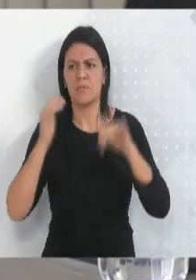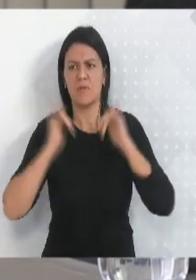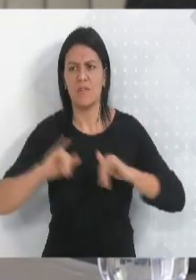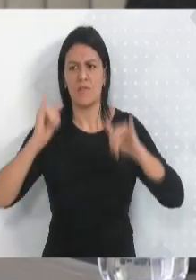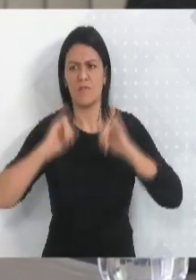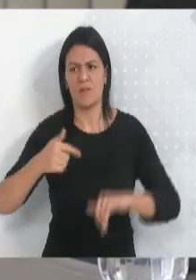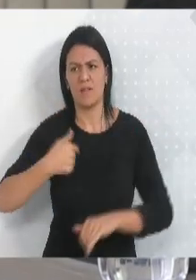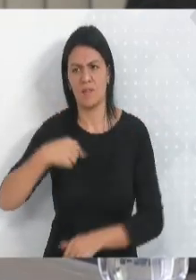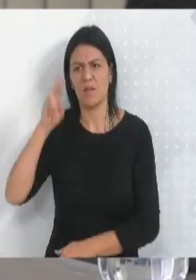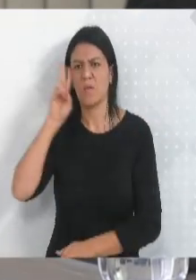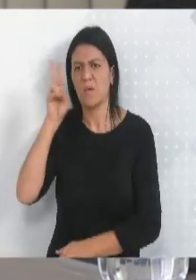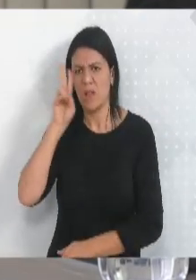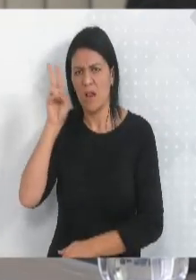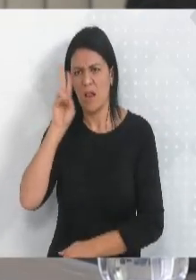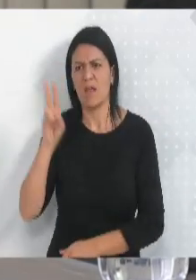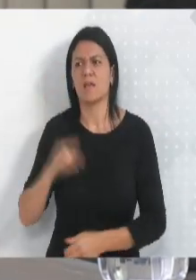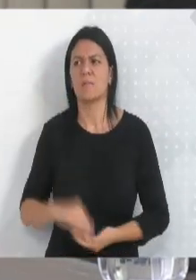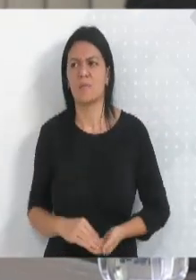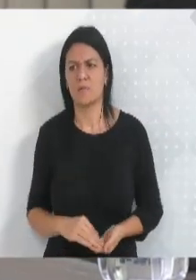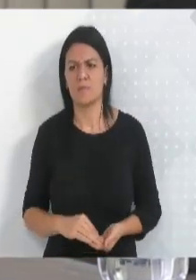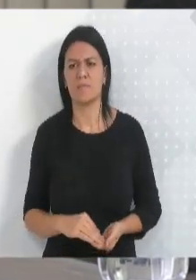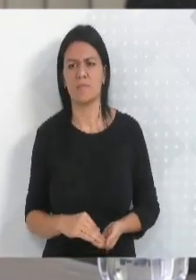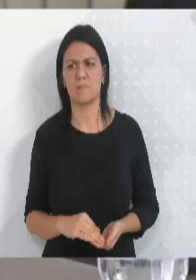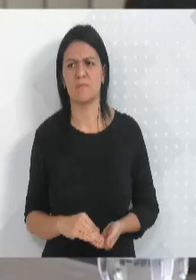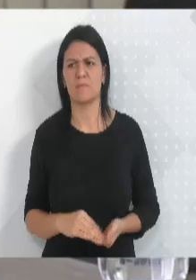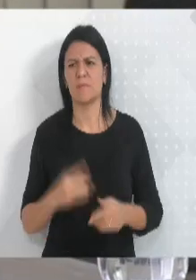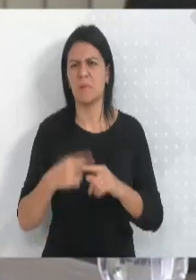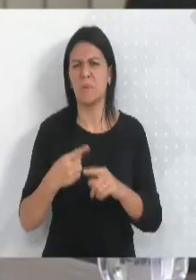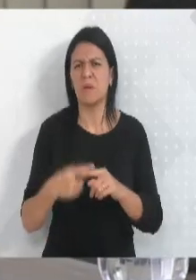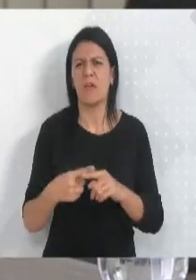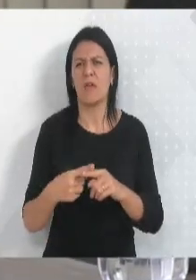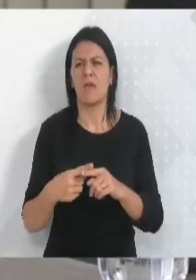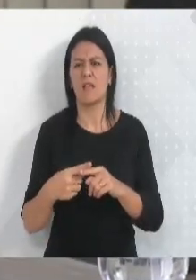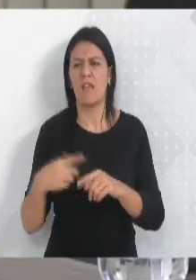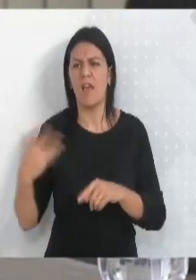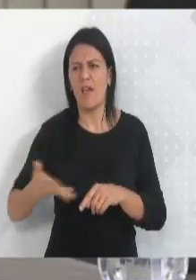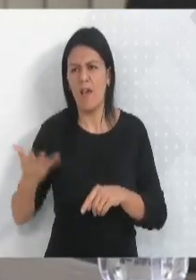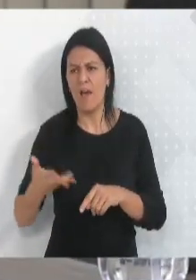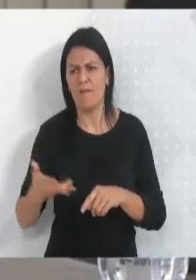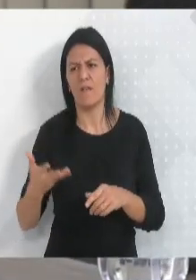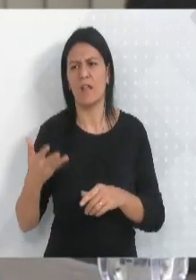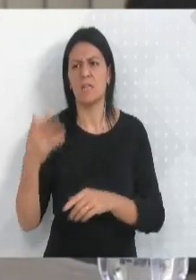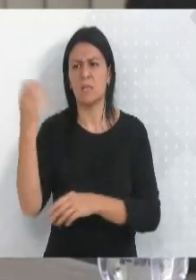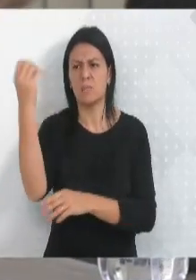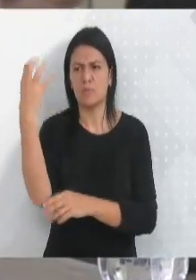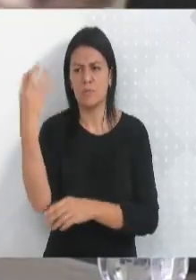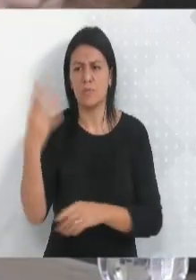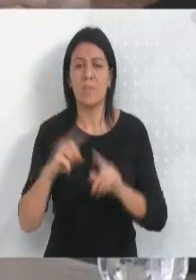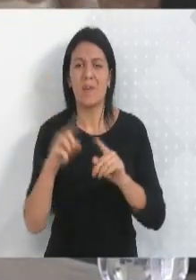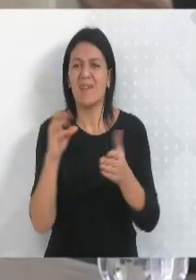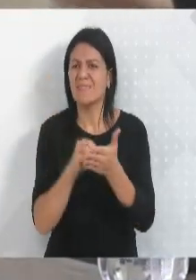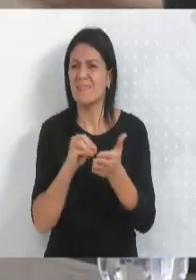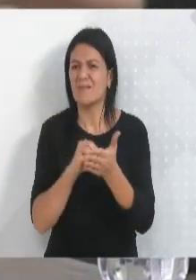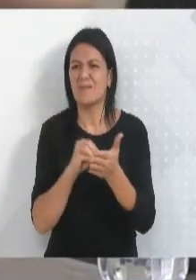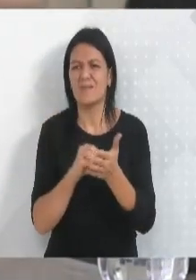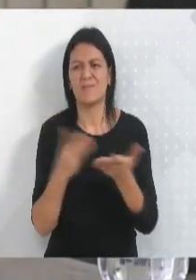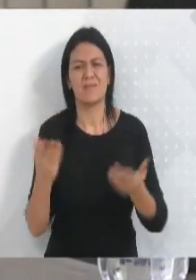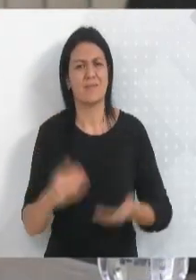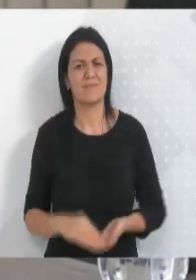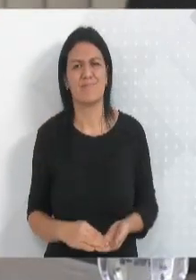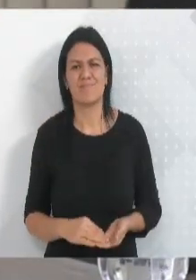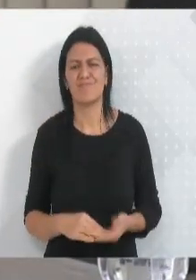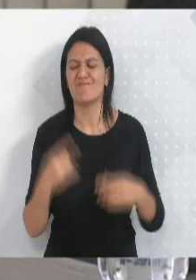disso. Né, com relação a toda essa questão aí de radar, paradal, etc., etc. Mas está faltando muita sinalização, muitas